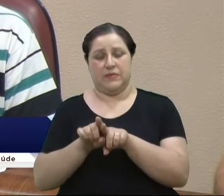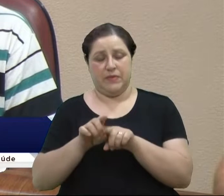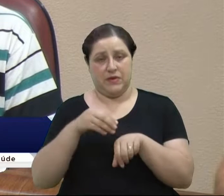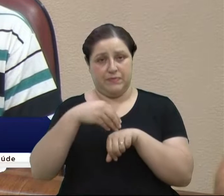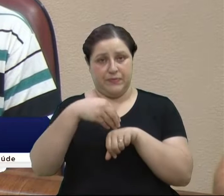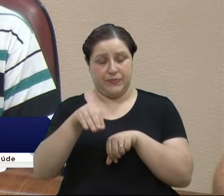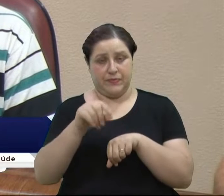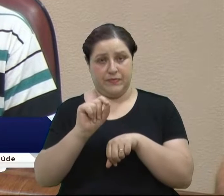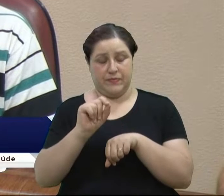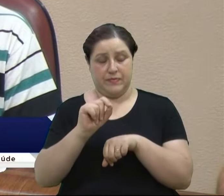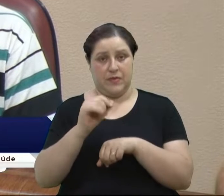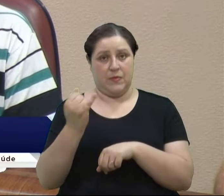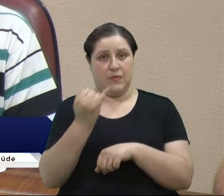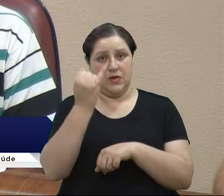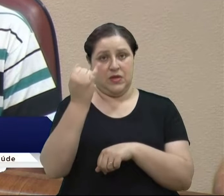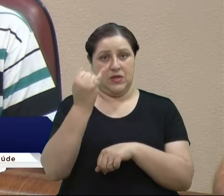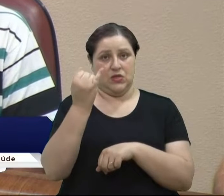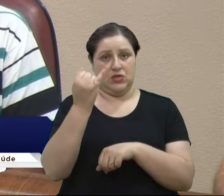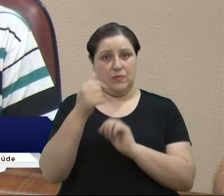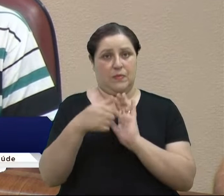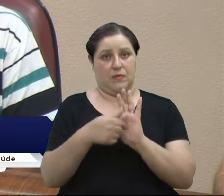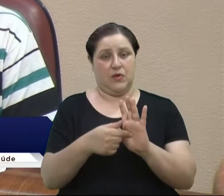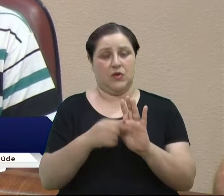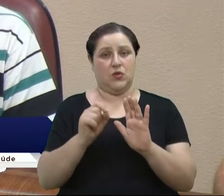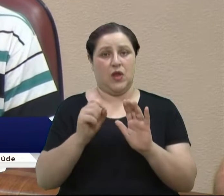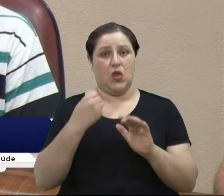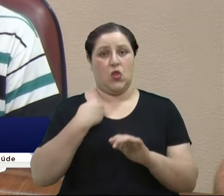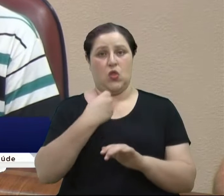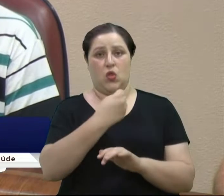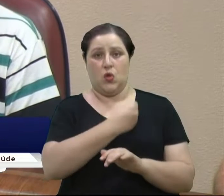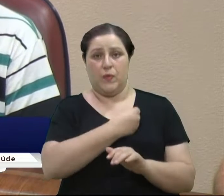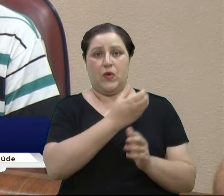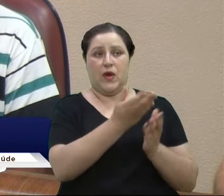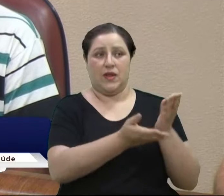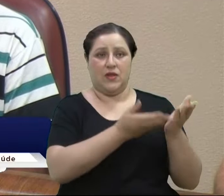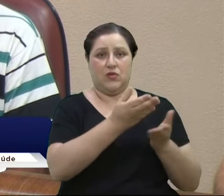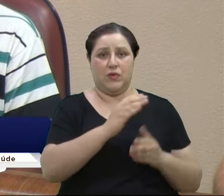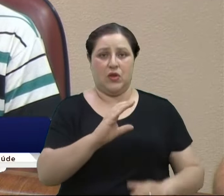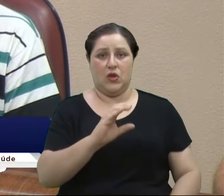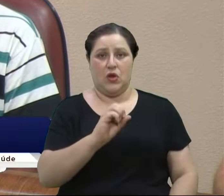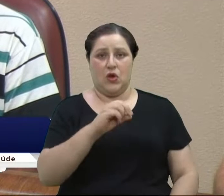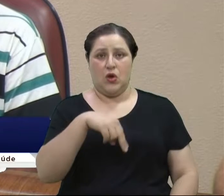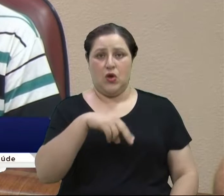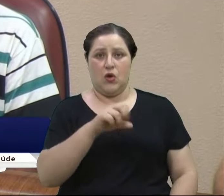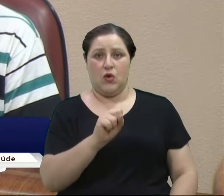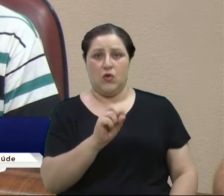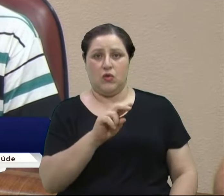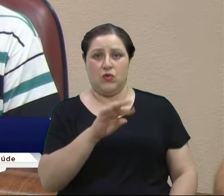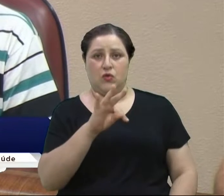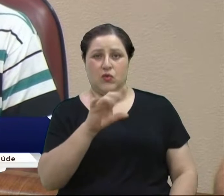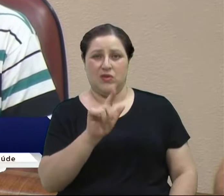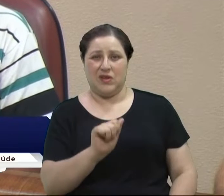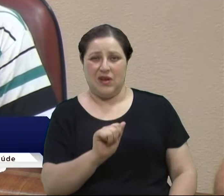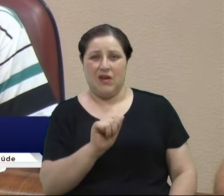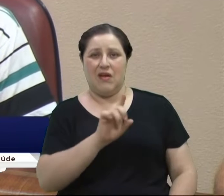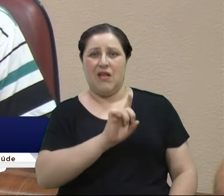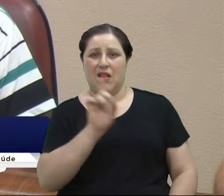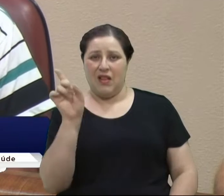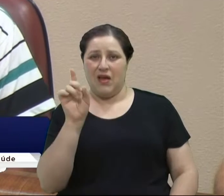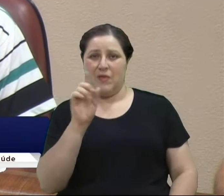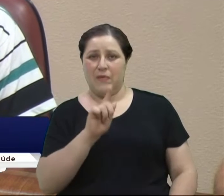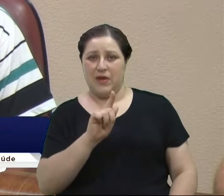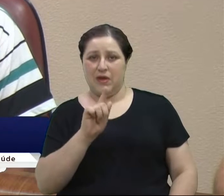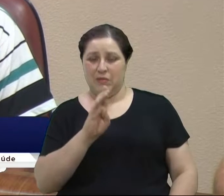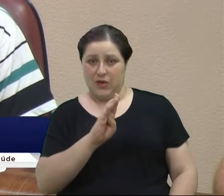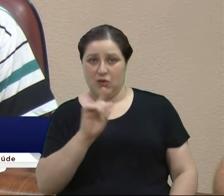que é importante ressaltar que o número de consultas atuais do Sistema Único daquela UPA gira em torno de